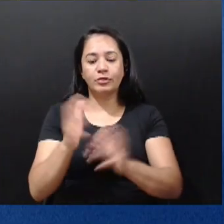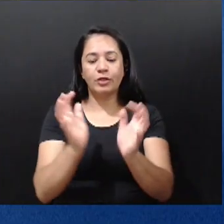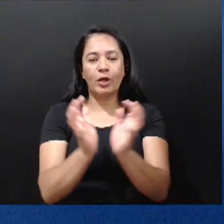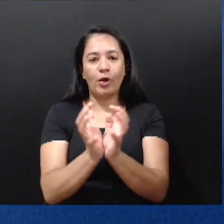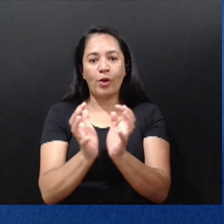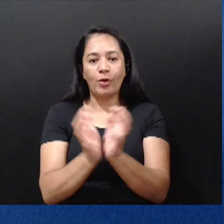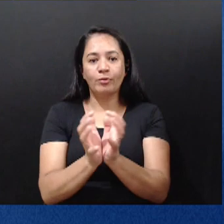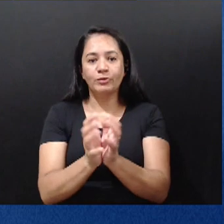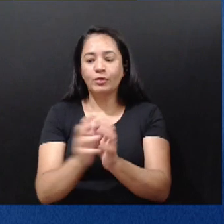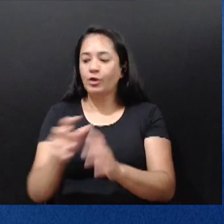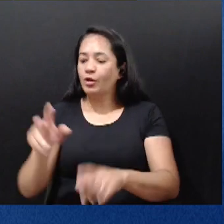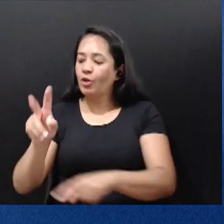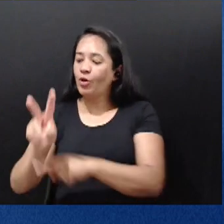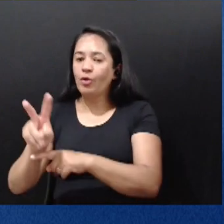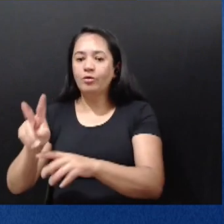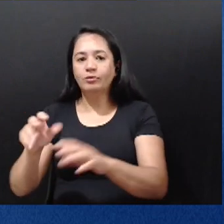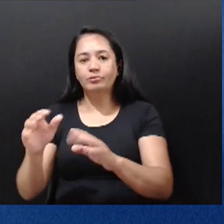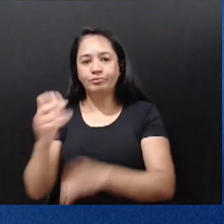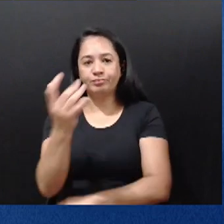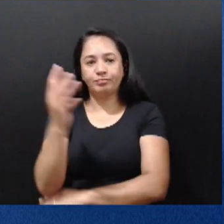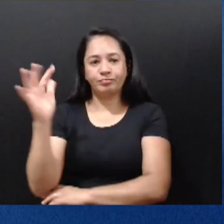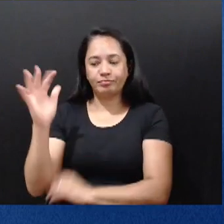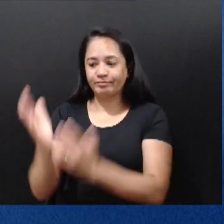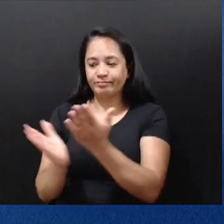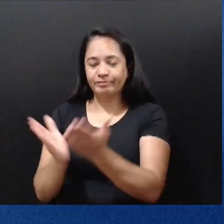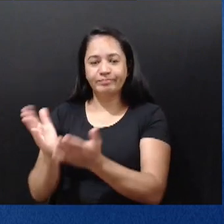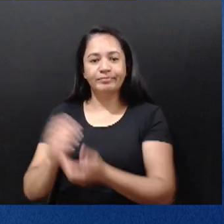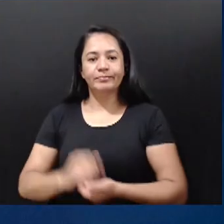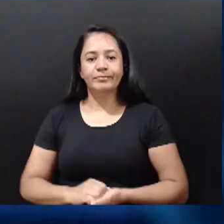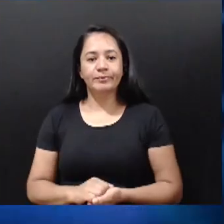com o meio ambiente.